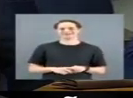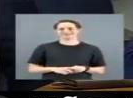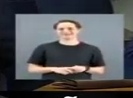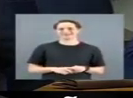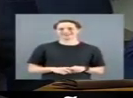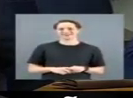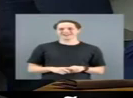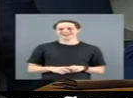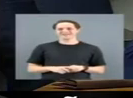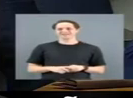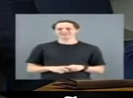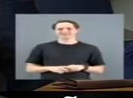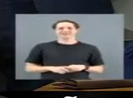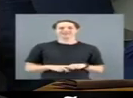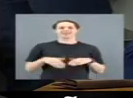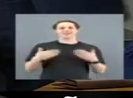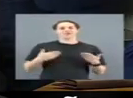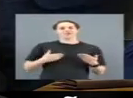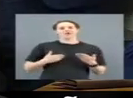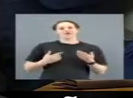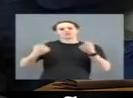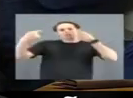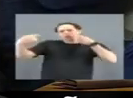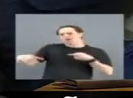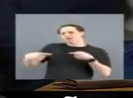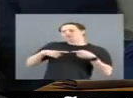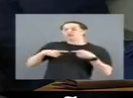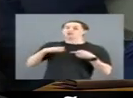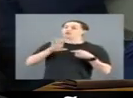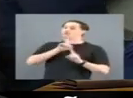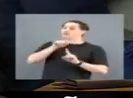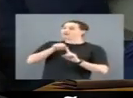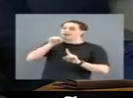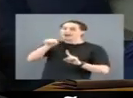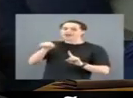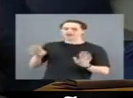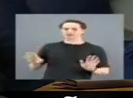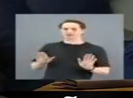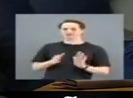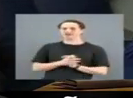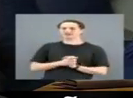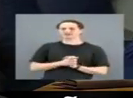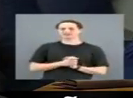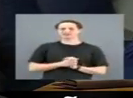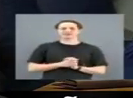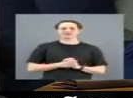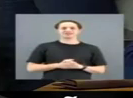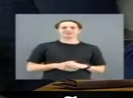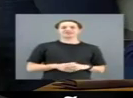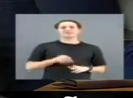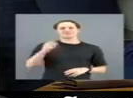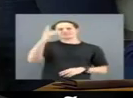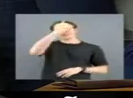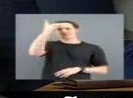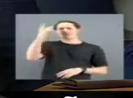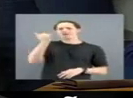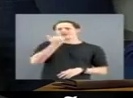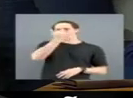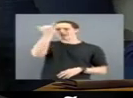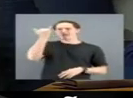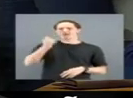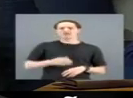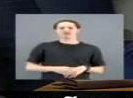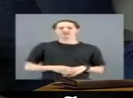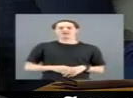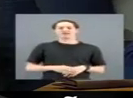um instrumento da oposição. Esse foi o objetivo. Aqueles que se dizem vítimas dos